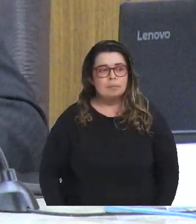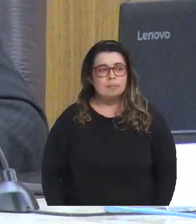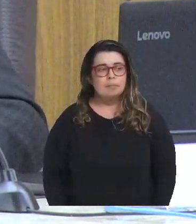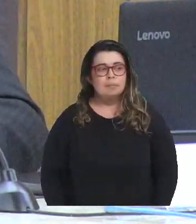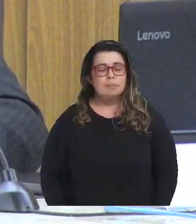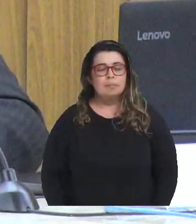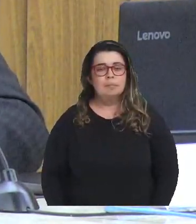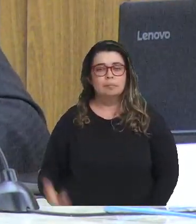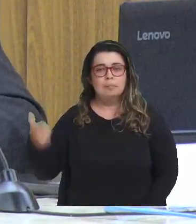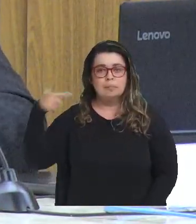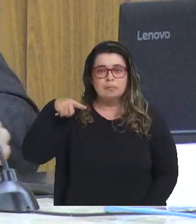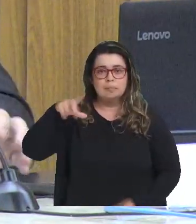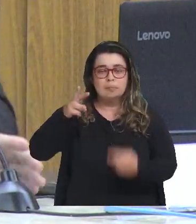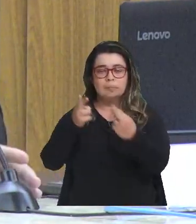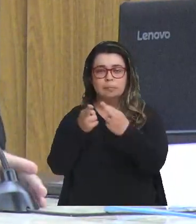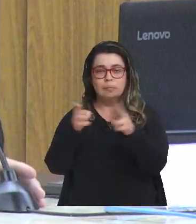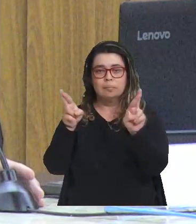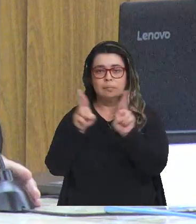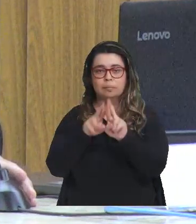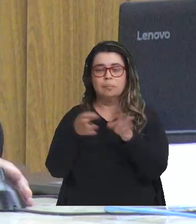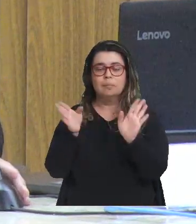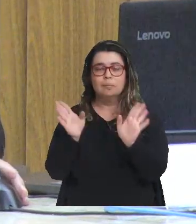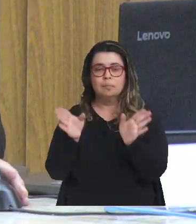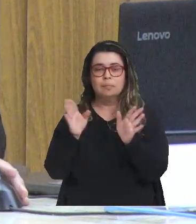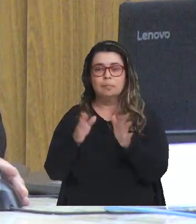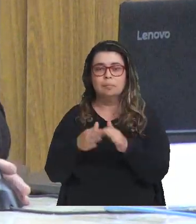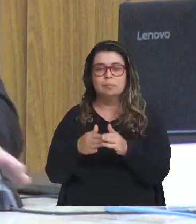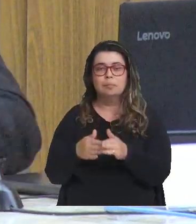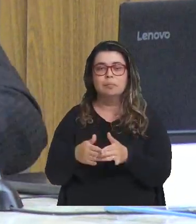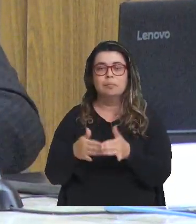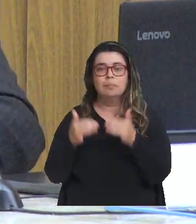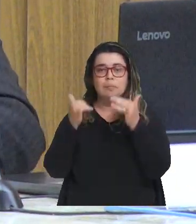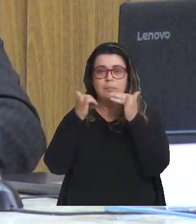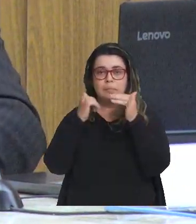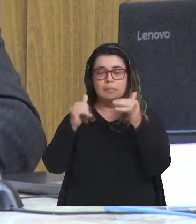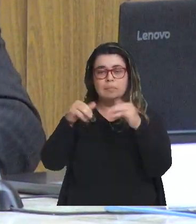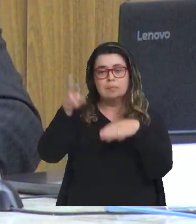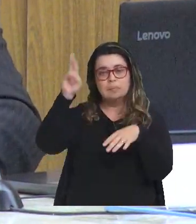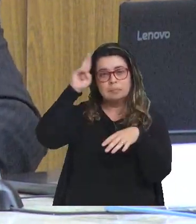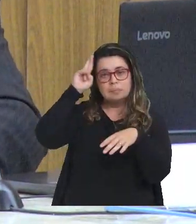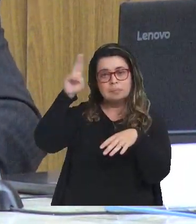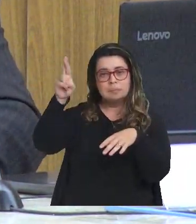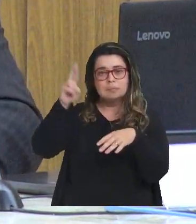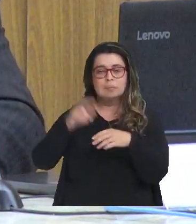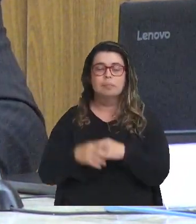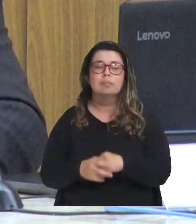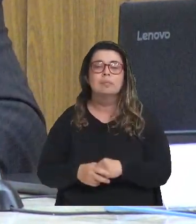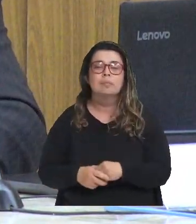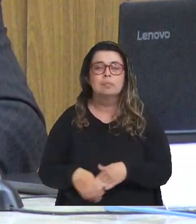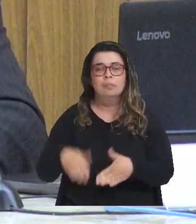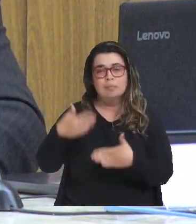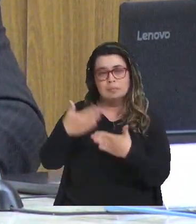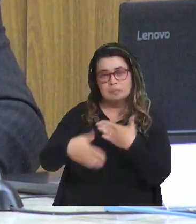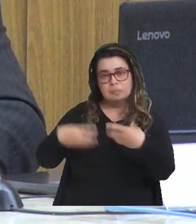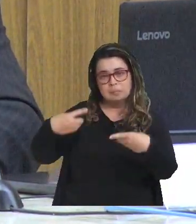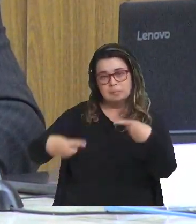Dando continuidade à sessão, nós passaremos para a comunicação das lideranças, comunicações e das frentes parlamentares pelo prazo